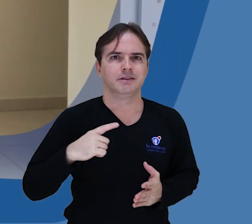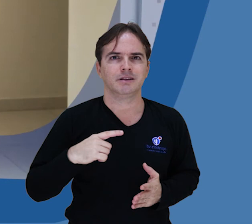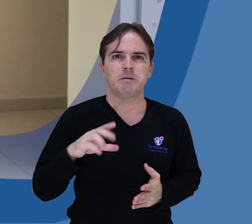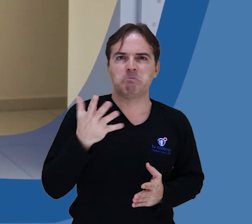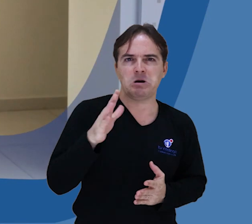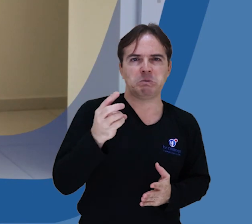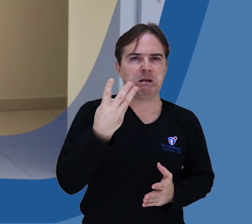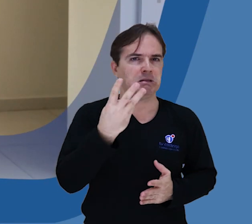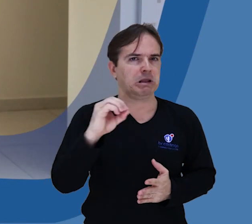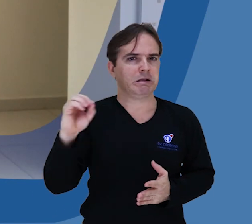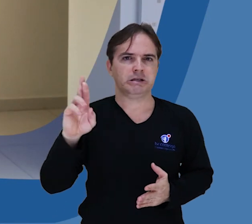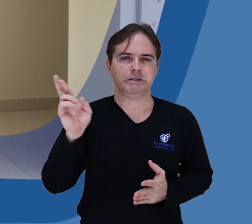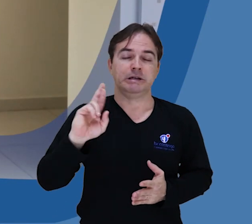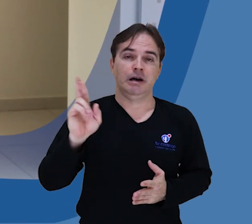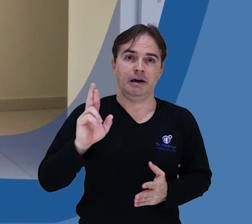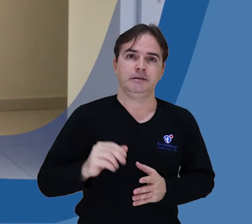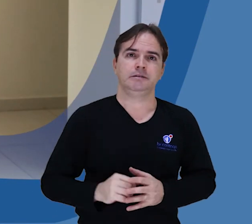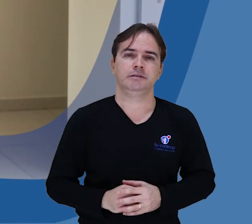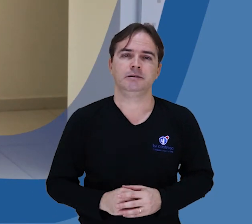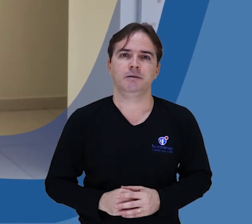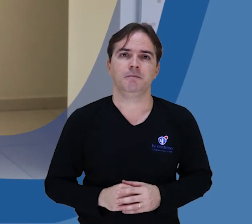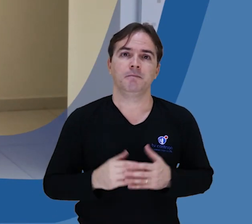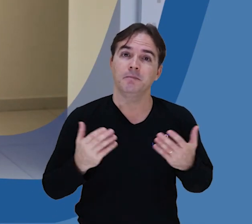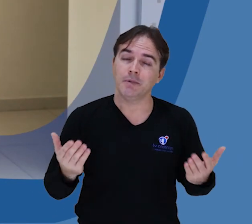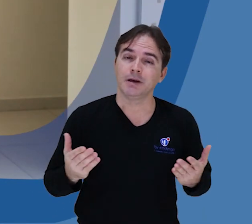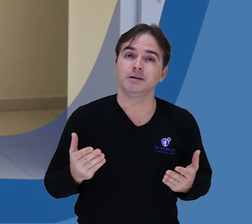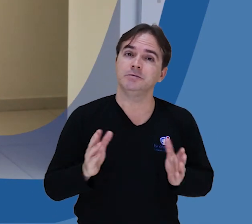torno de R$ 300, né?